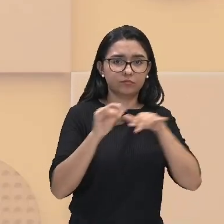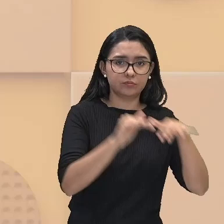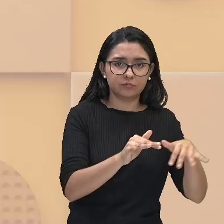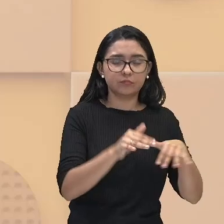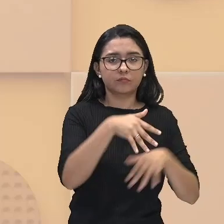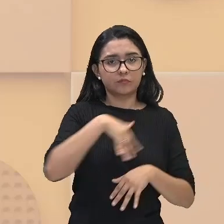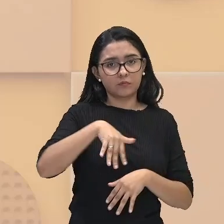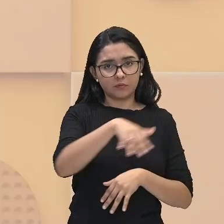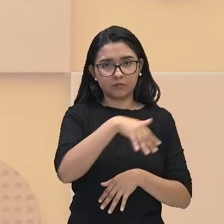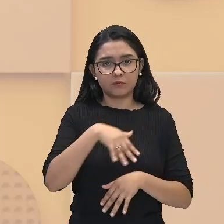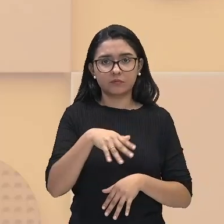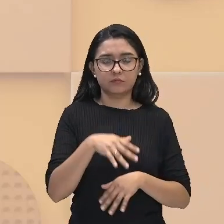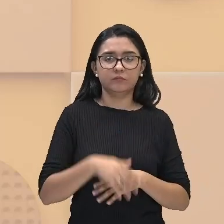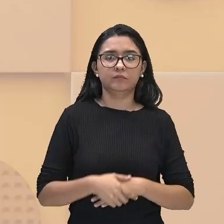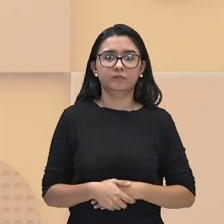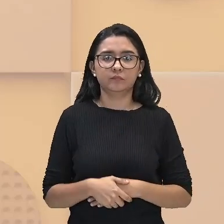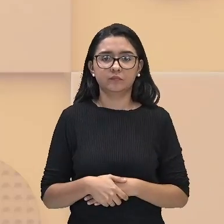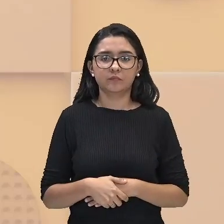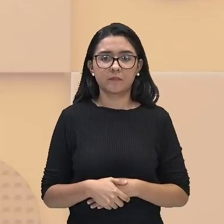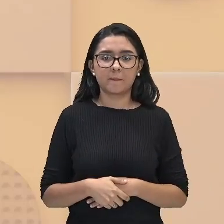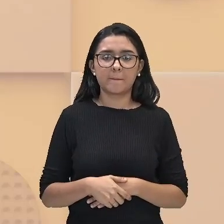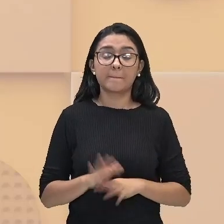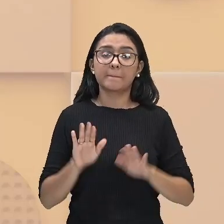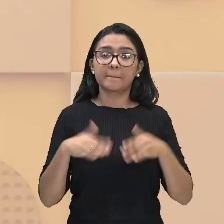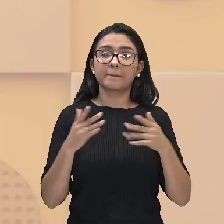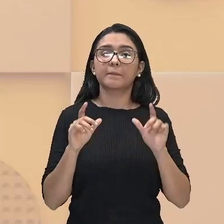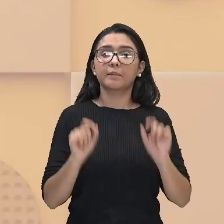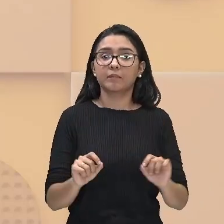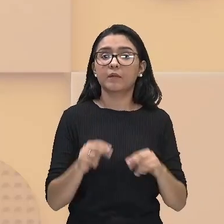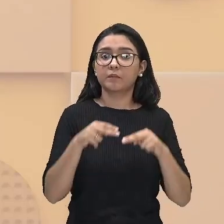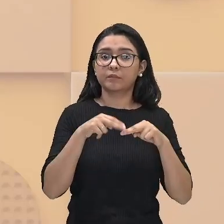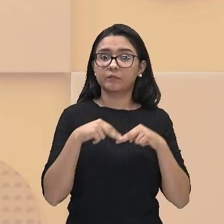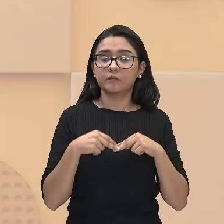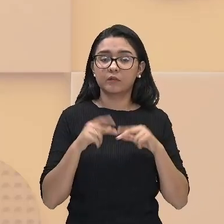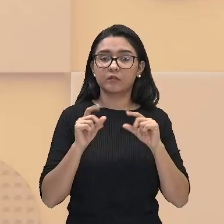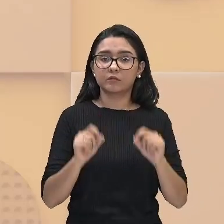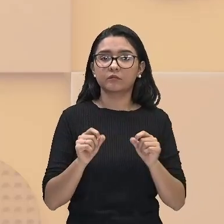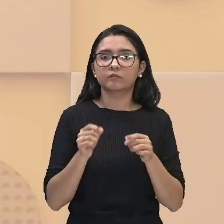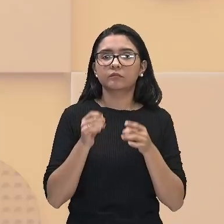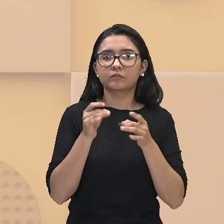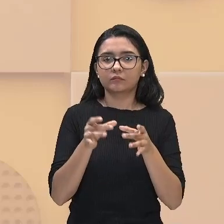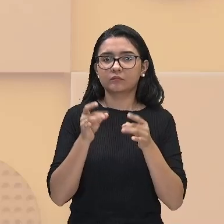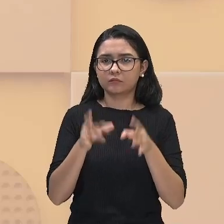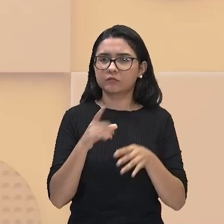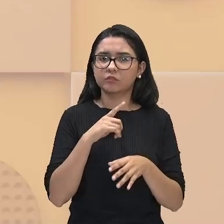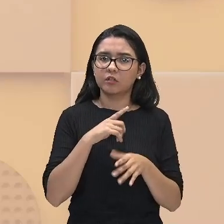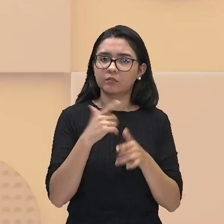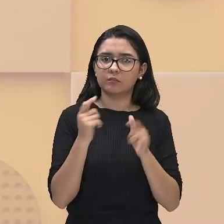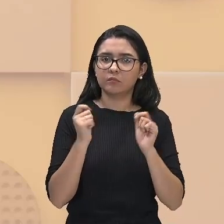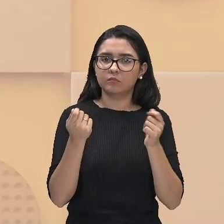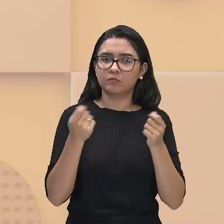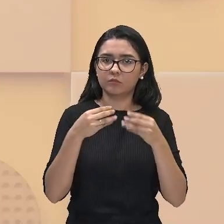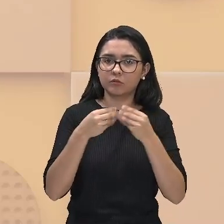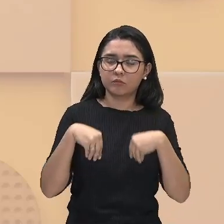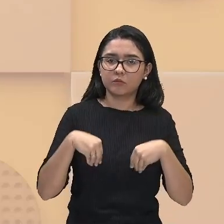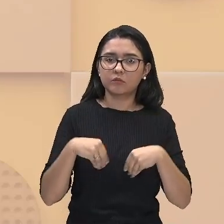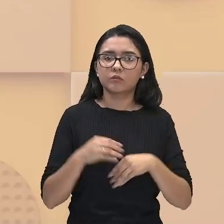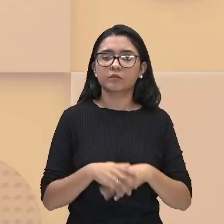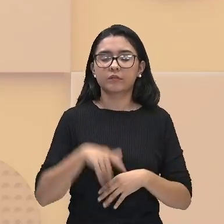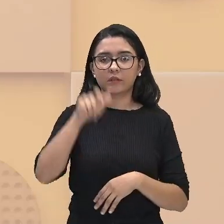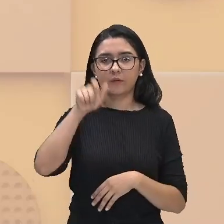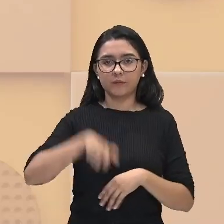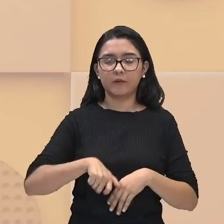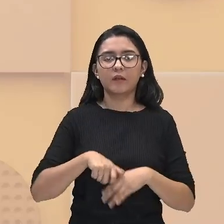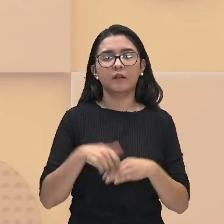ali do Mar Mediterrâneo. Então, por conta dessas rotas comerciais que estavam sendo ameaçadas, Miguel de Cervantes participou